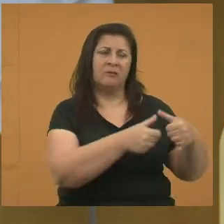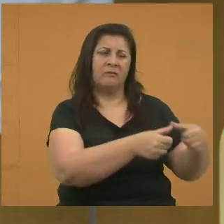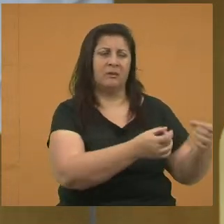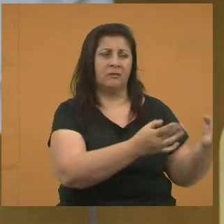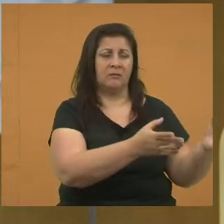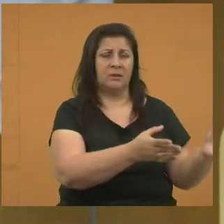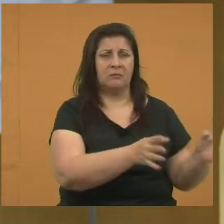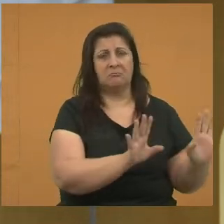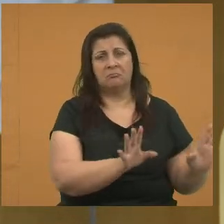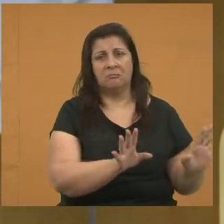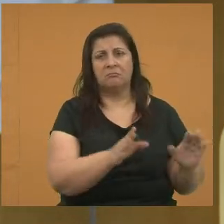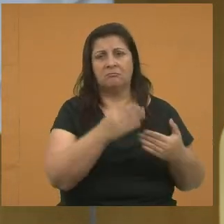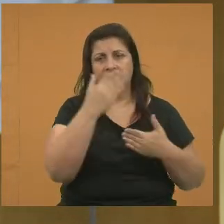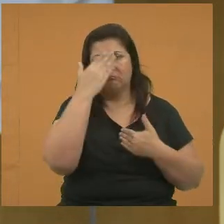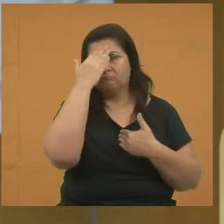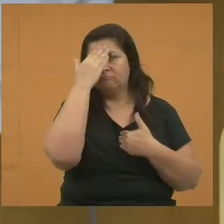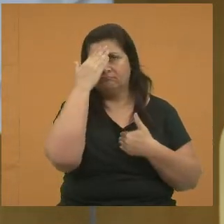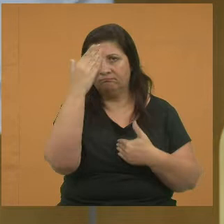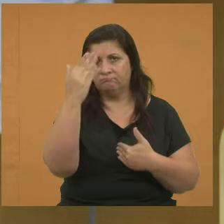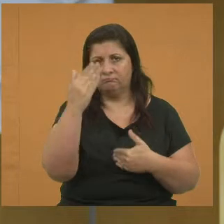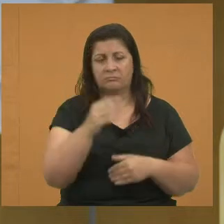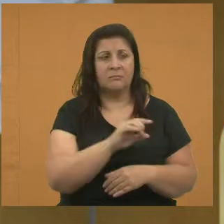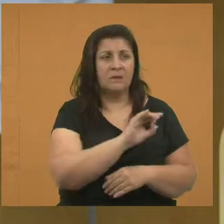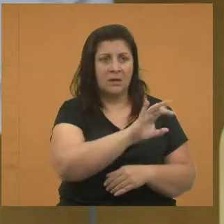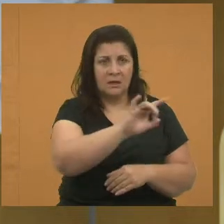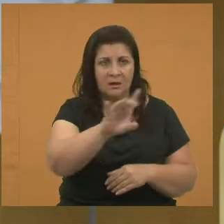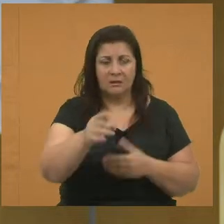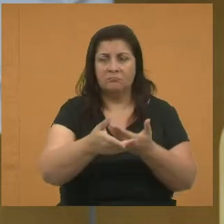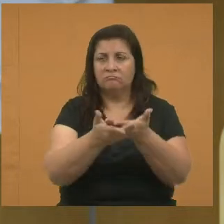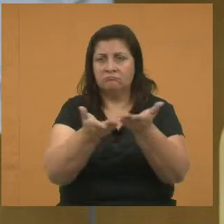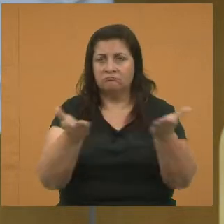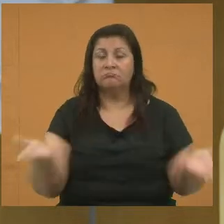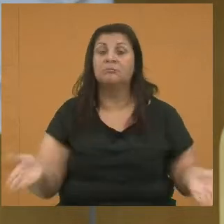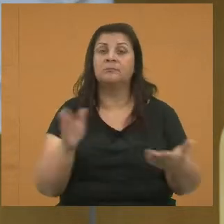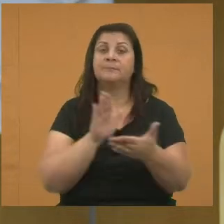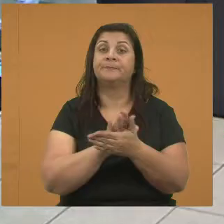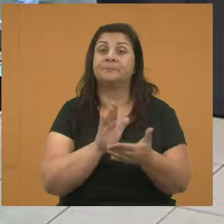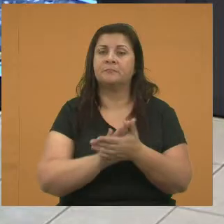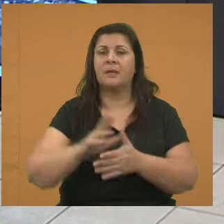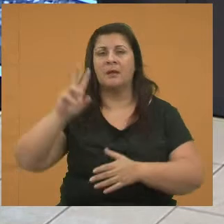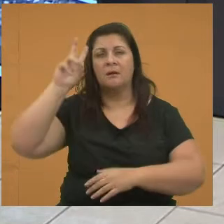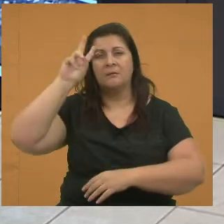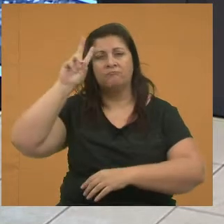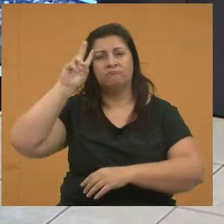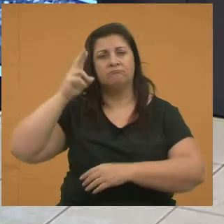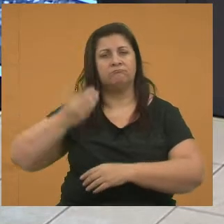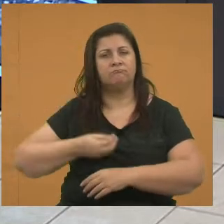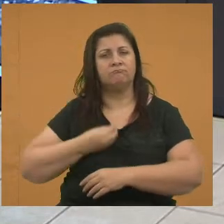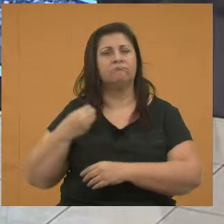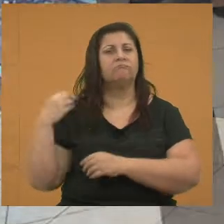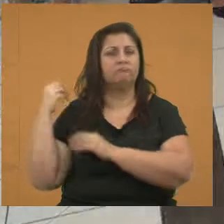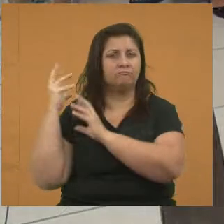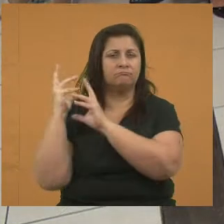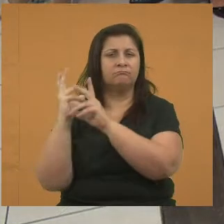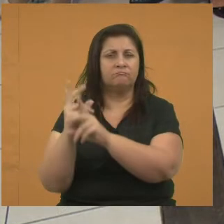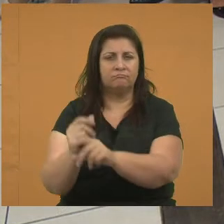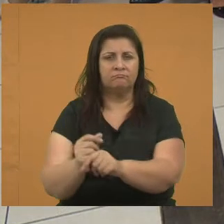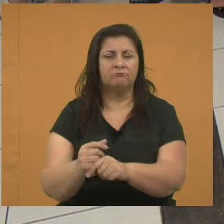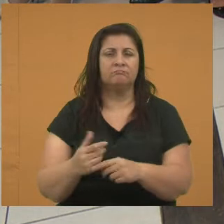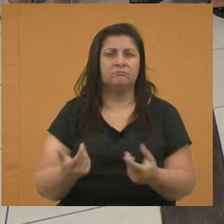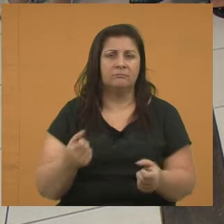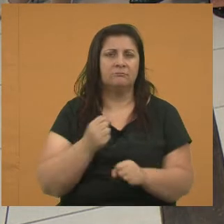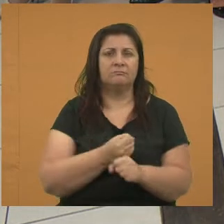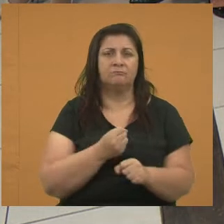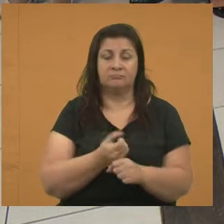enquanto. Mas agradeço no fundo de coração a cada um de vocês. Parabéns pela história de comerciante aí de